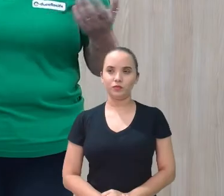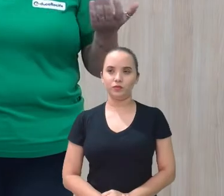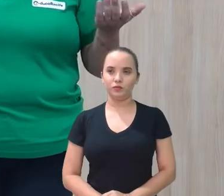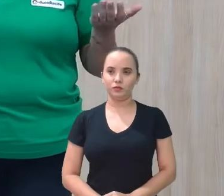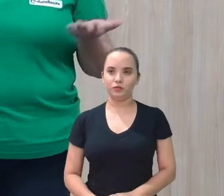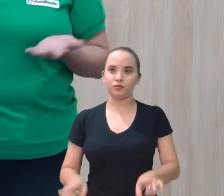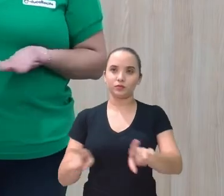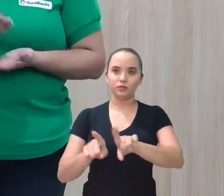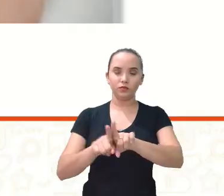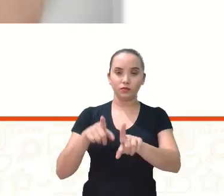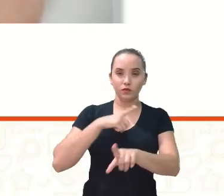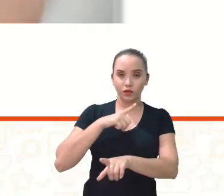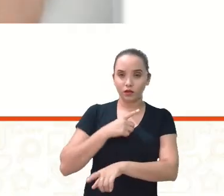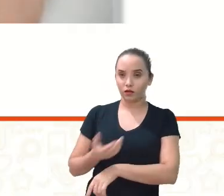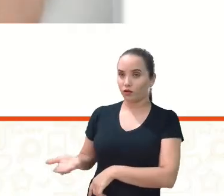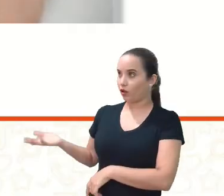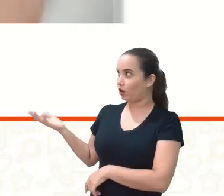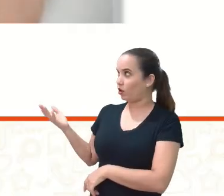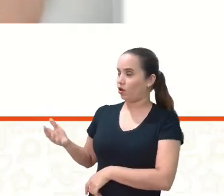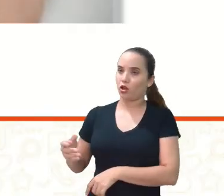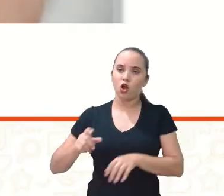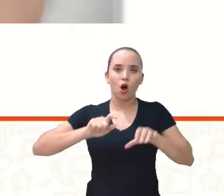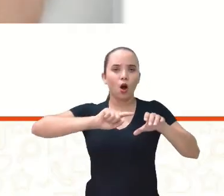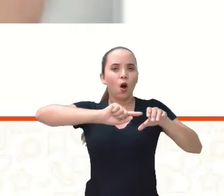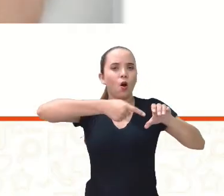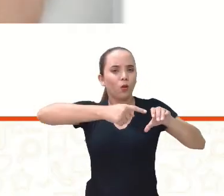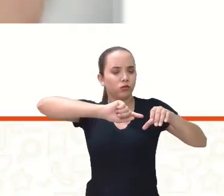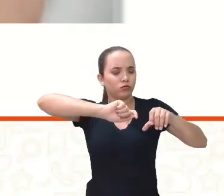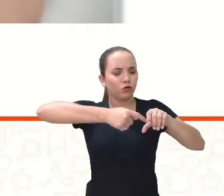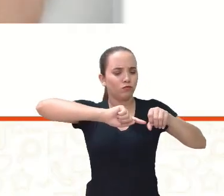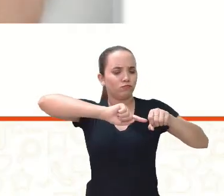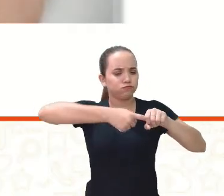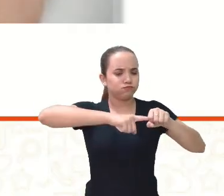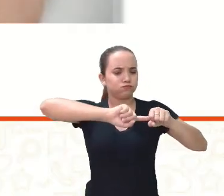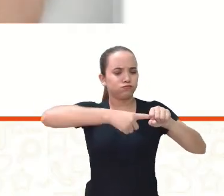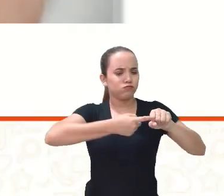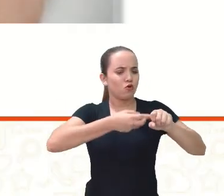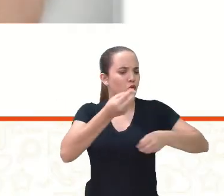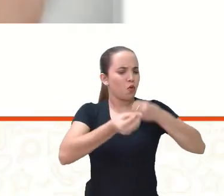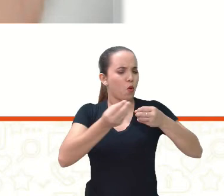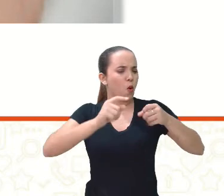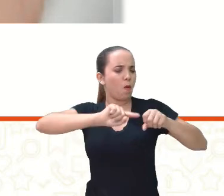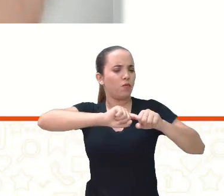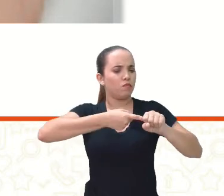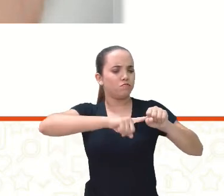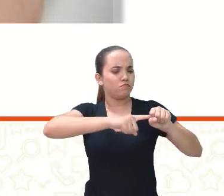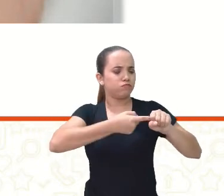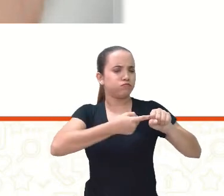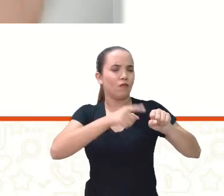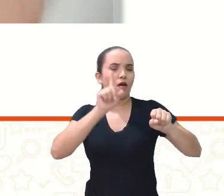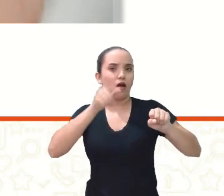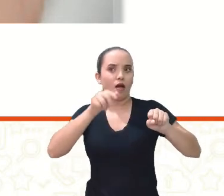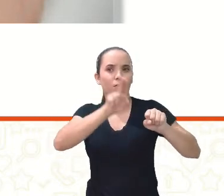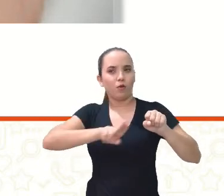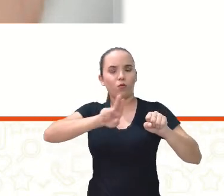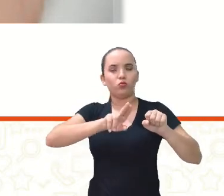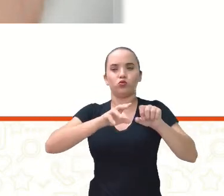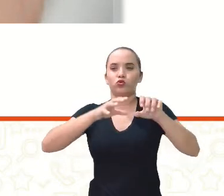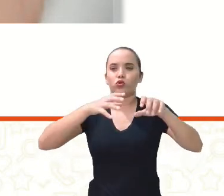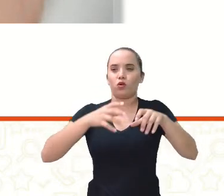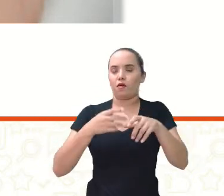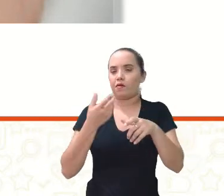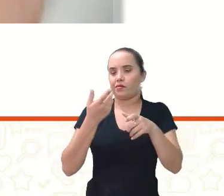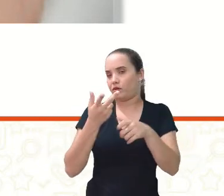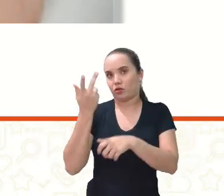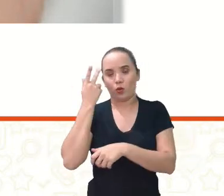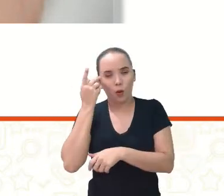Temos aí também apontar o lápis, como o estudante apontar o lápis. Então, também o apontador, que